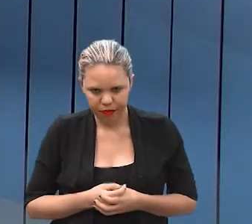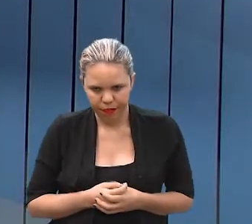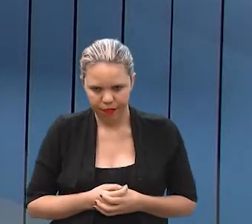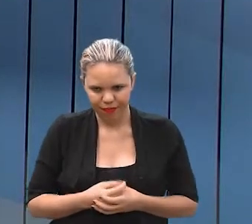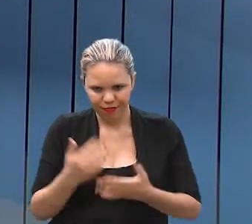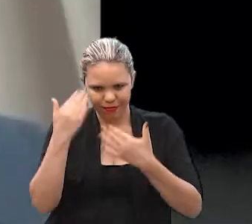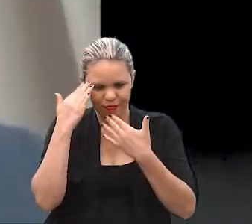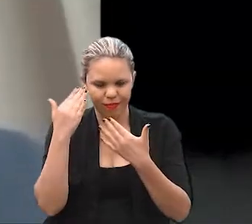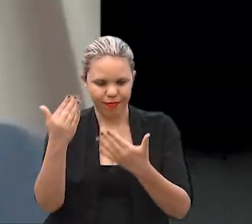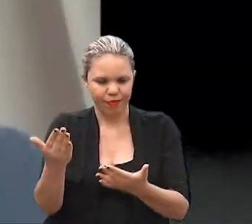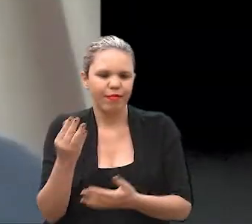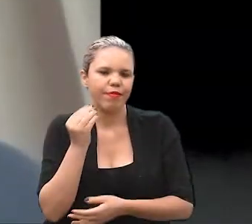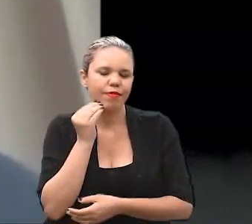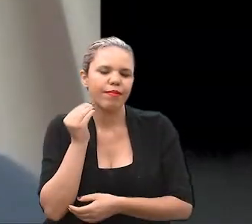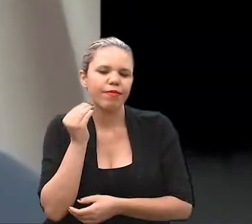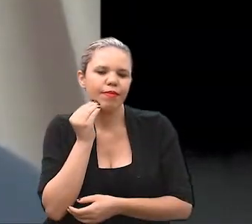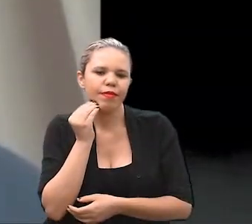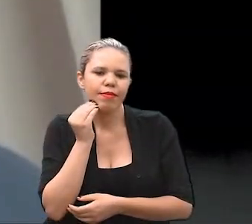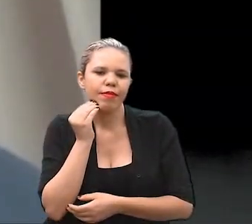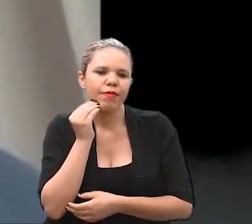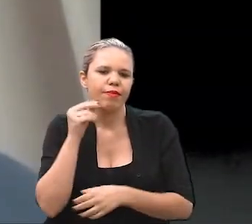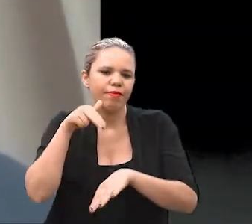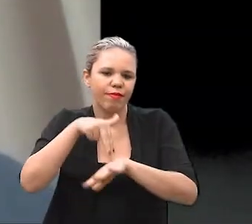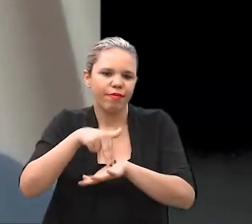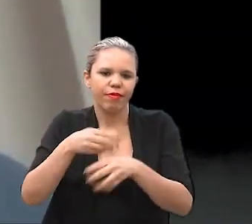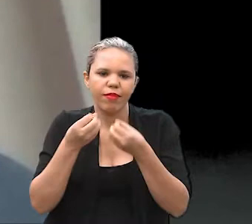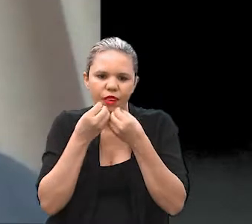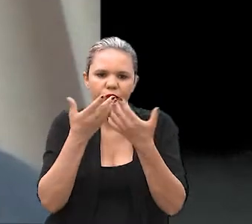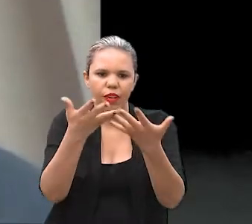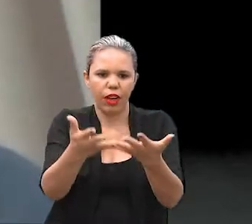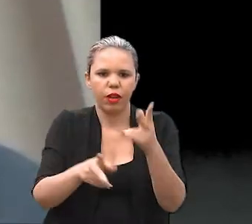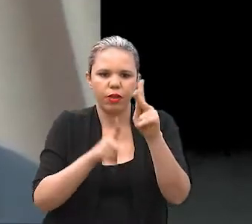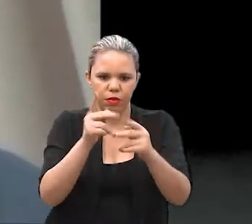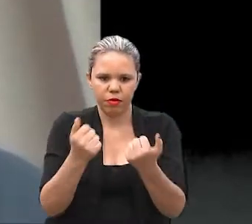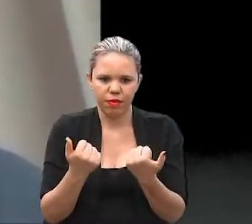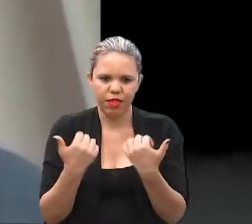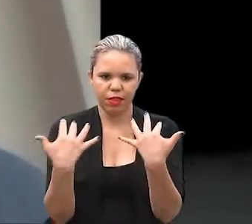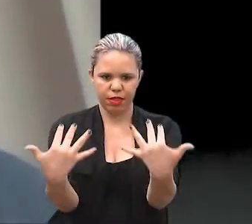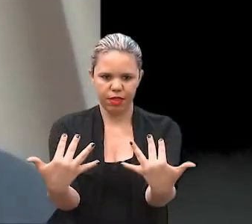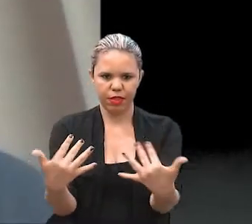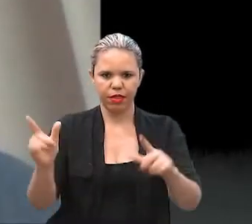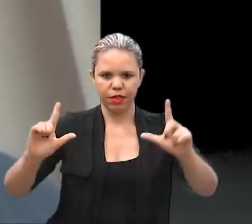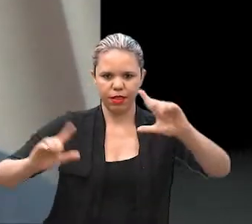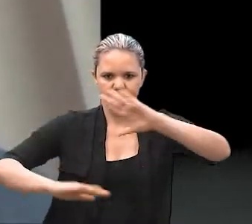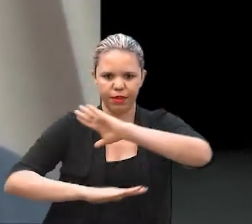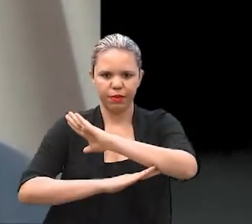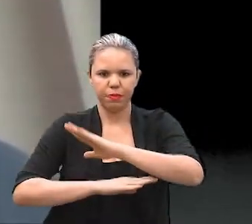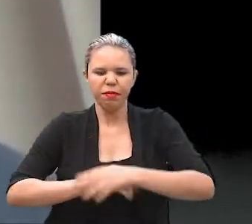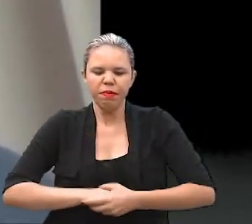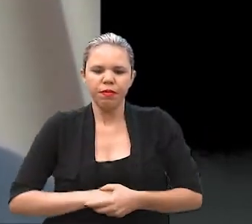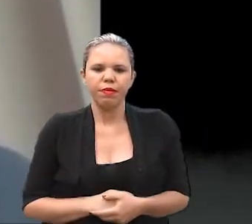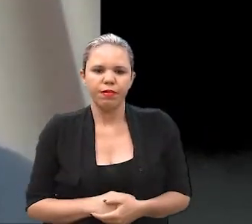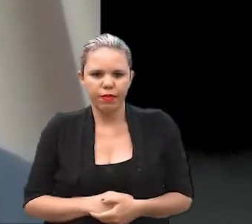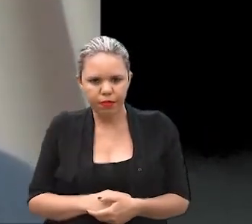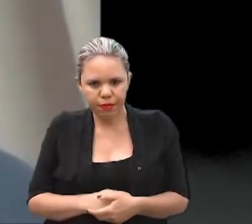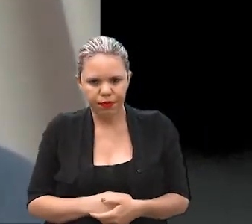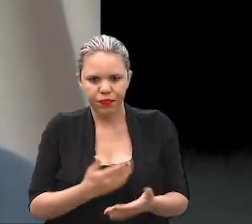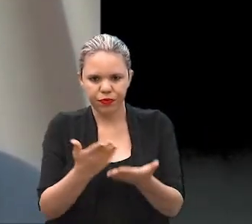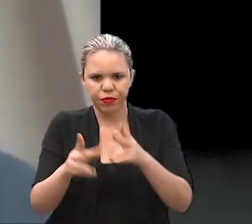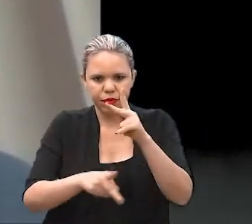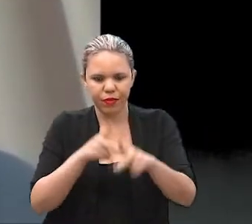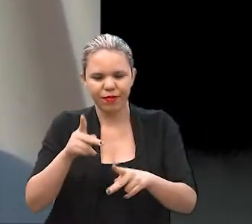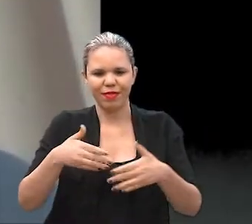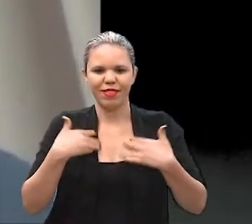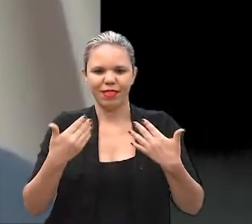Eu que agradeço a oportunidade de estar podendo aqui falar com os telespectadores da TV Câmara e com vocês, que é sempre